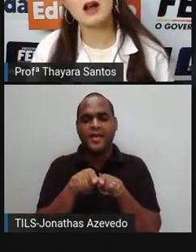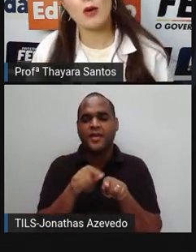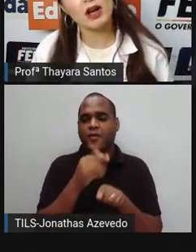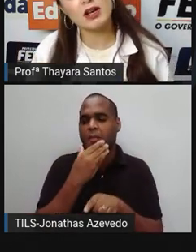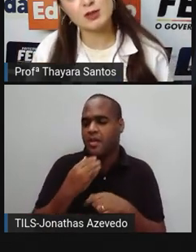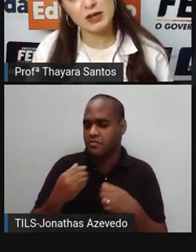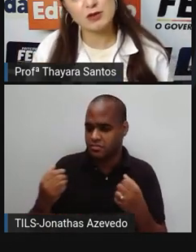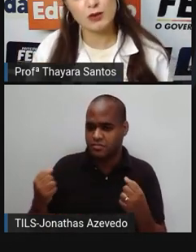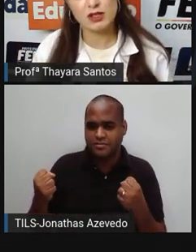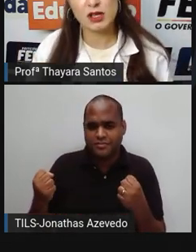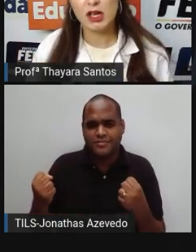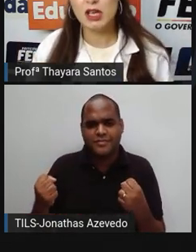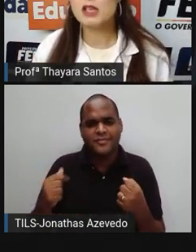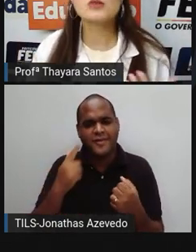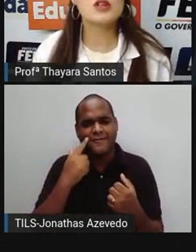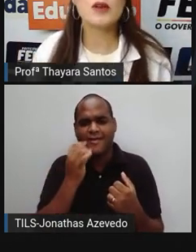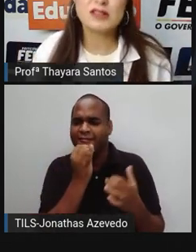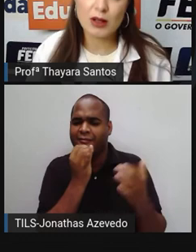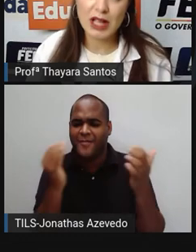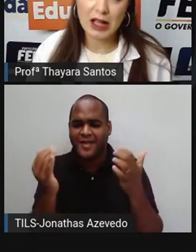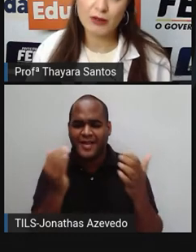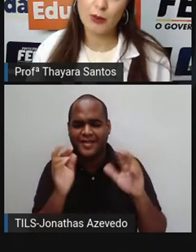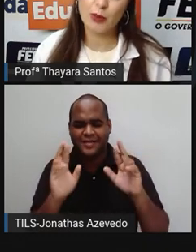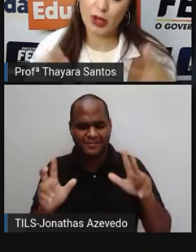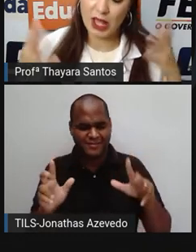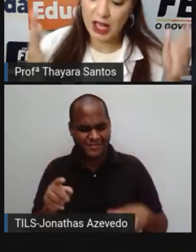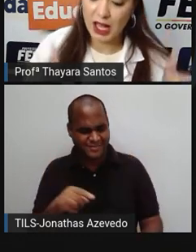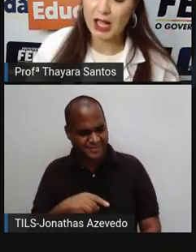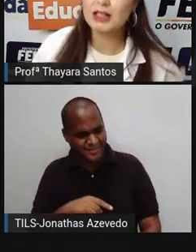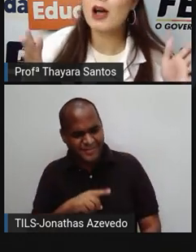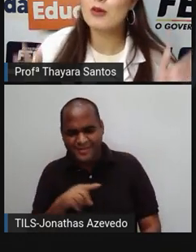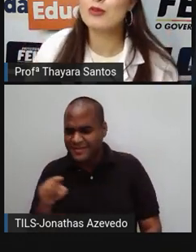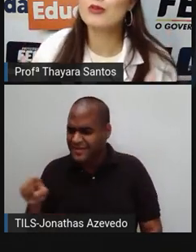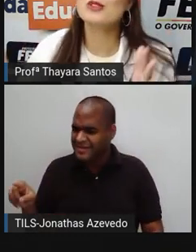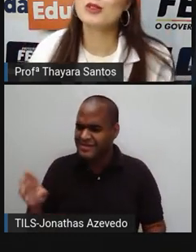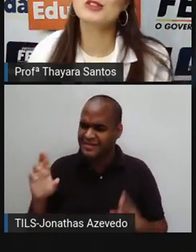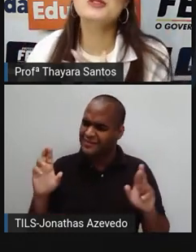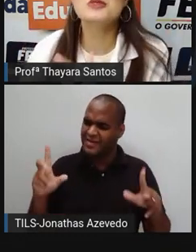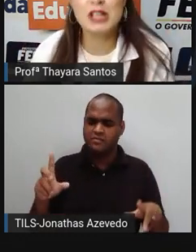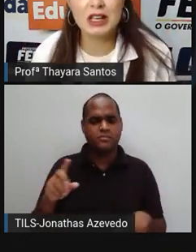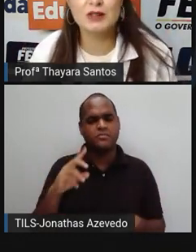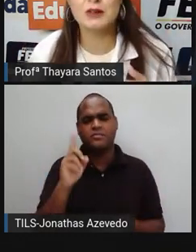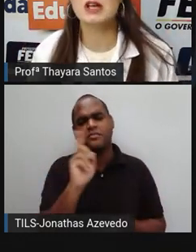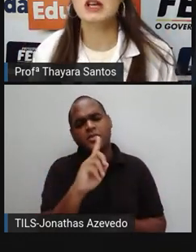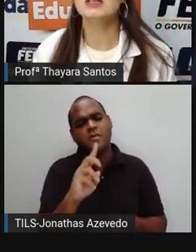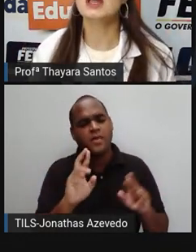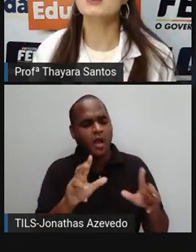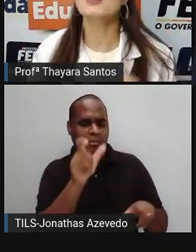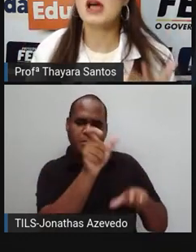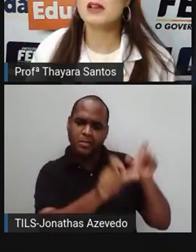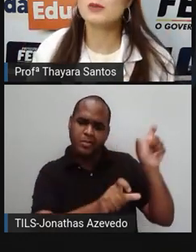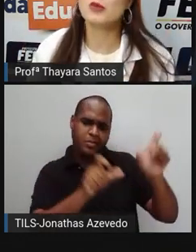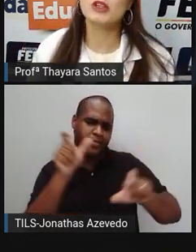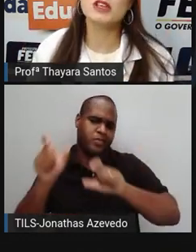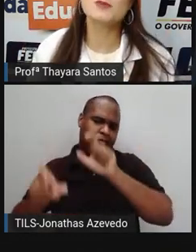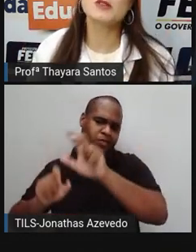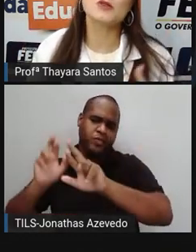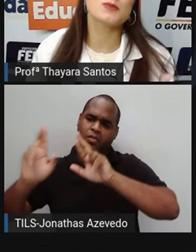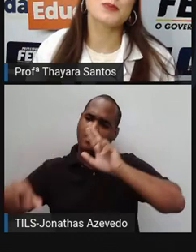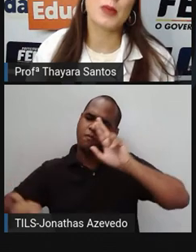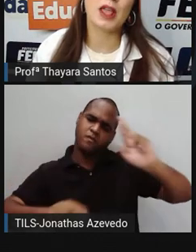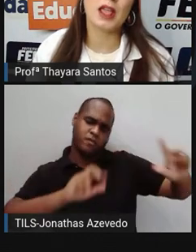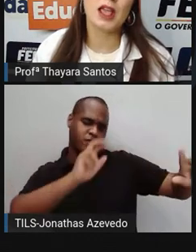a se comparar com aquelas pessoas isso não é saudável o que cada um funciona de um jeito e além do mais